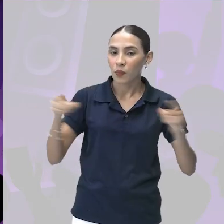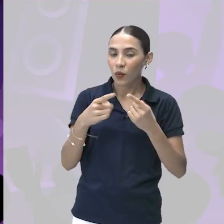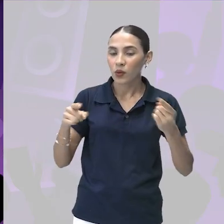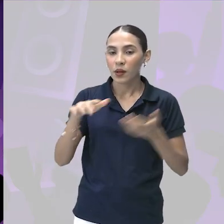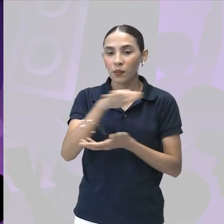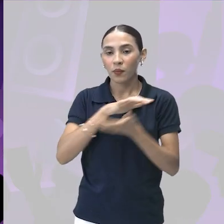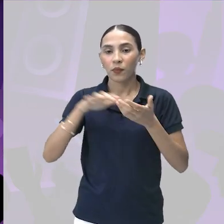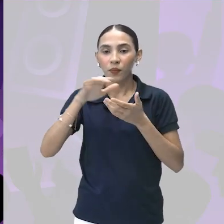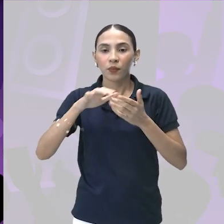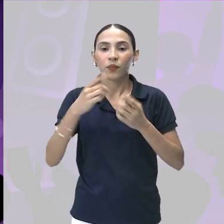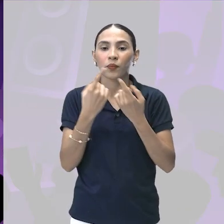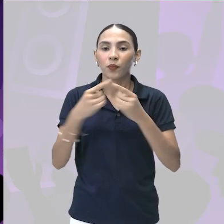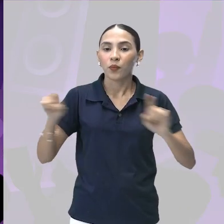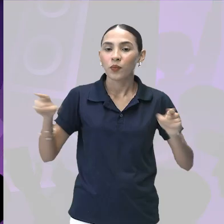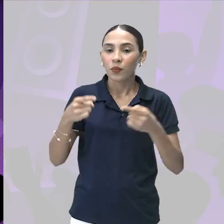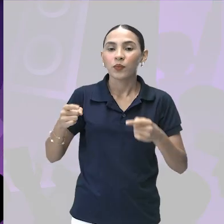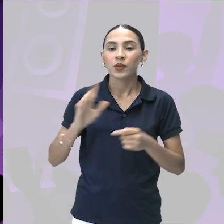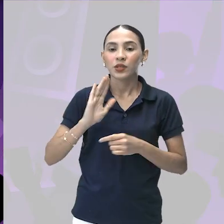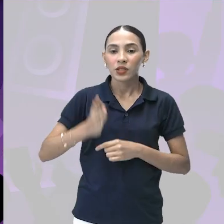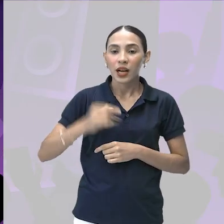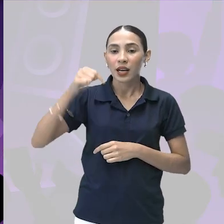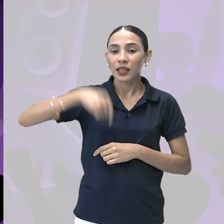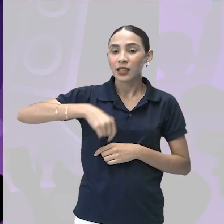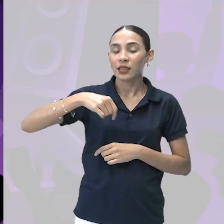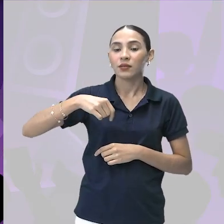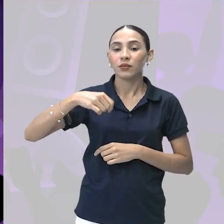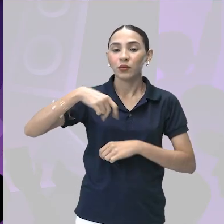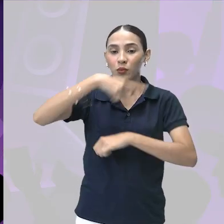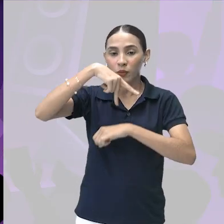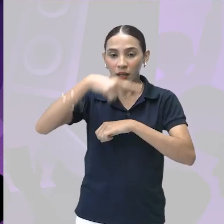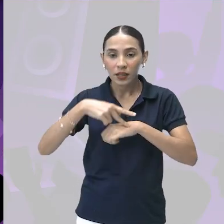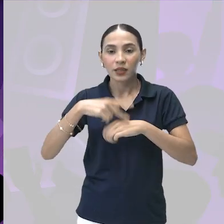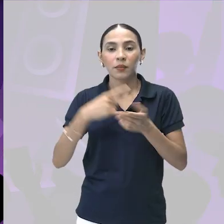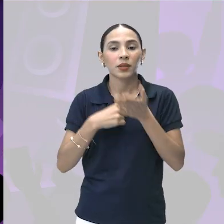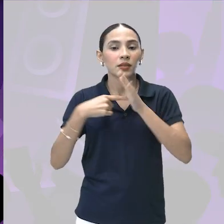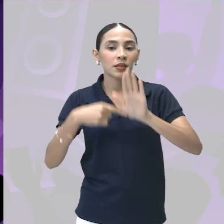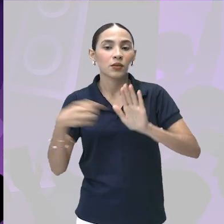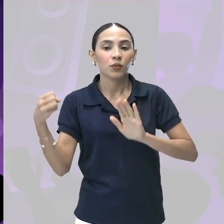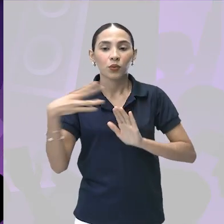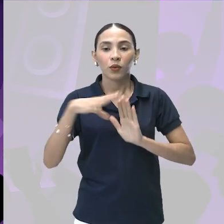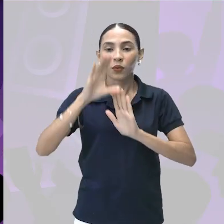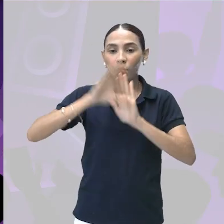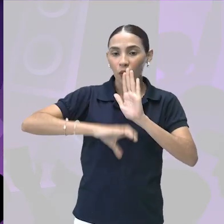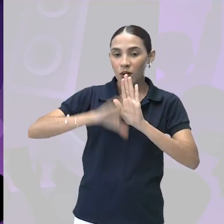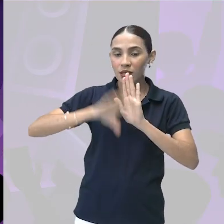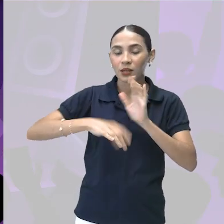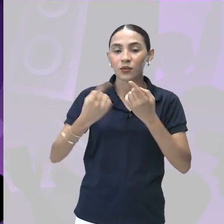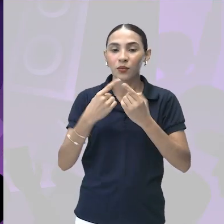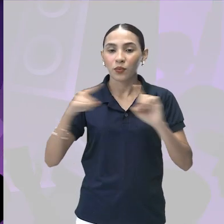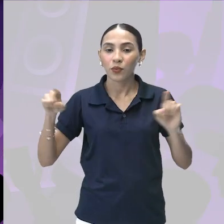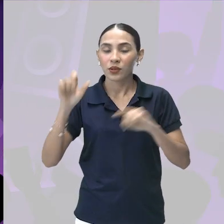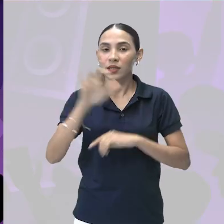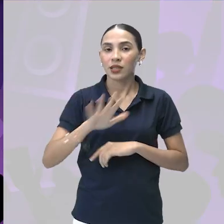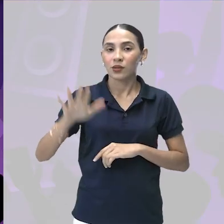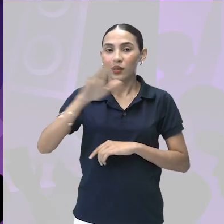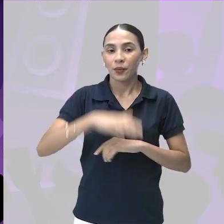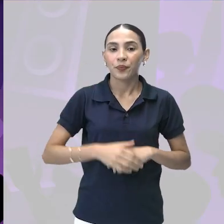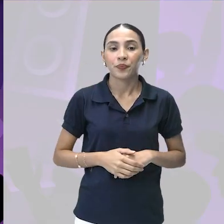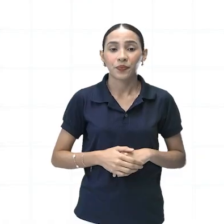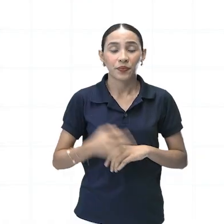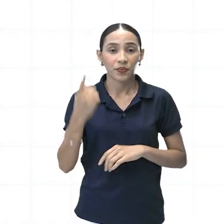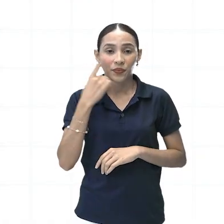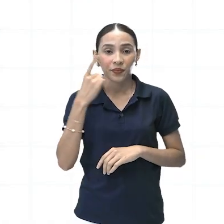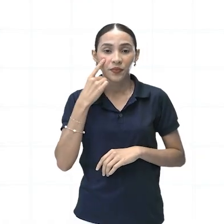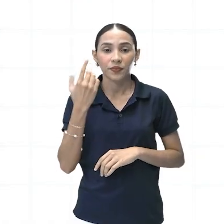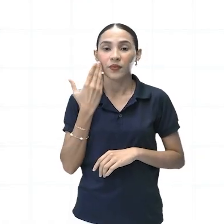e movimentos musicais já presentes no país, trazendo um novo conceito de música nacional. Vamos